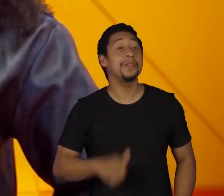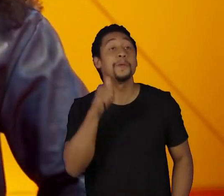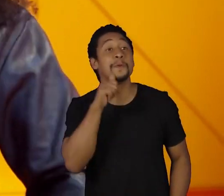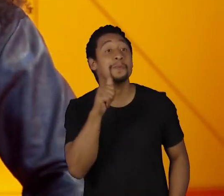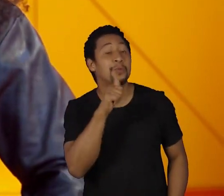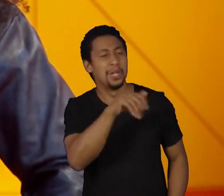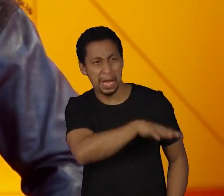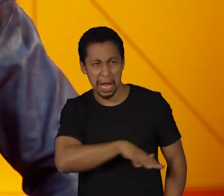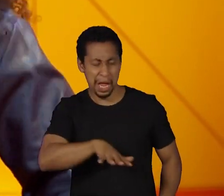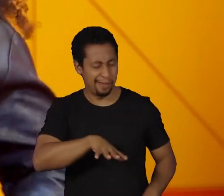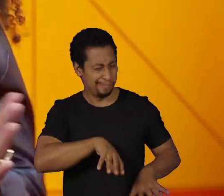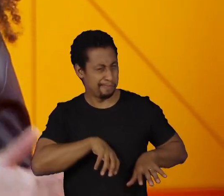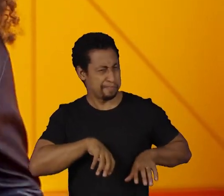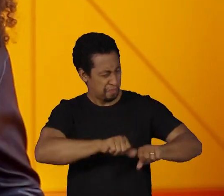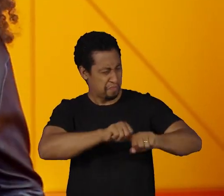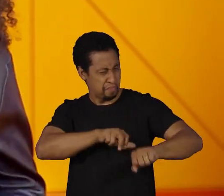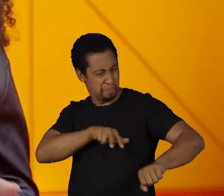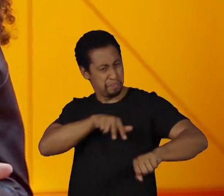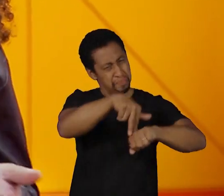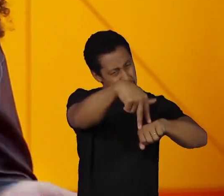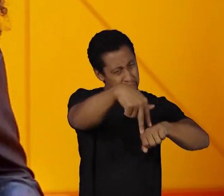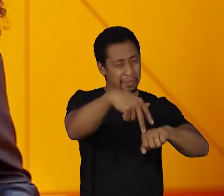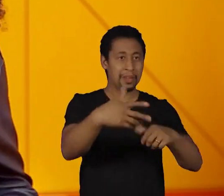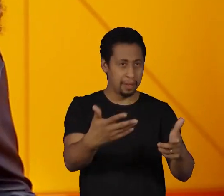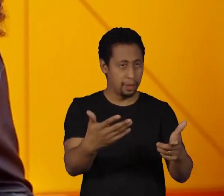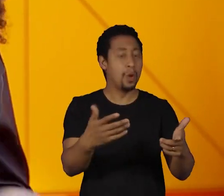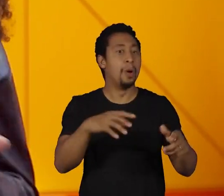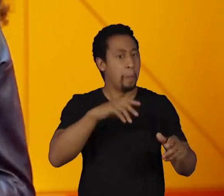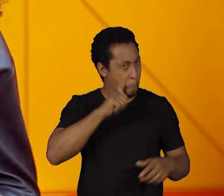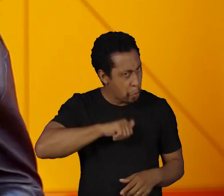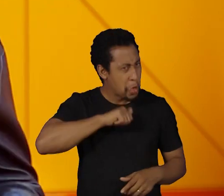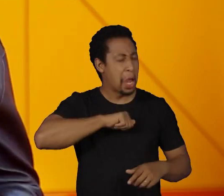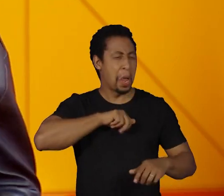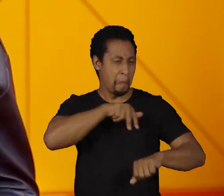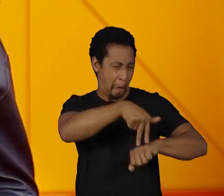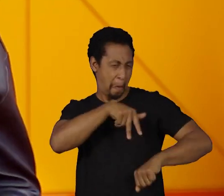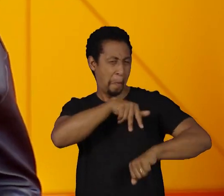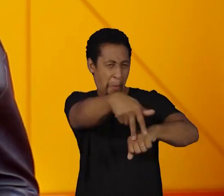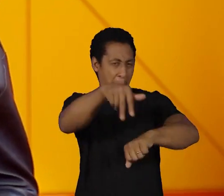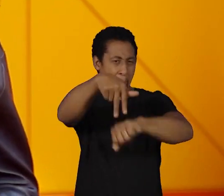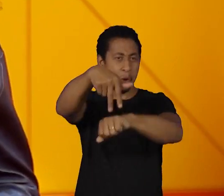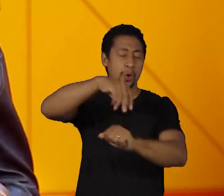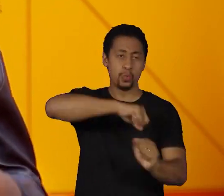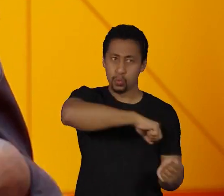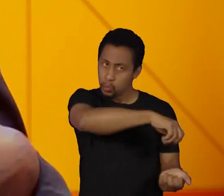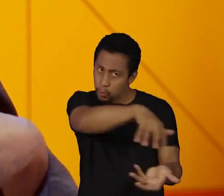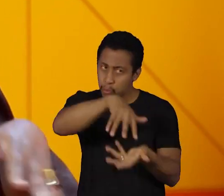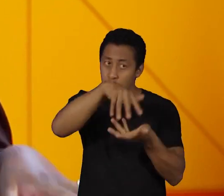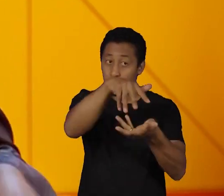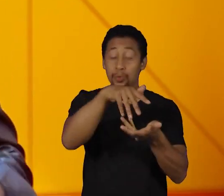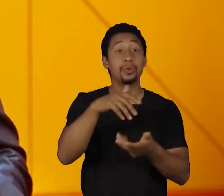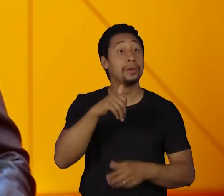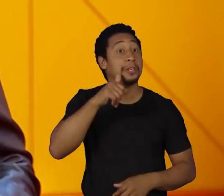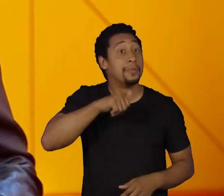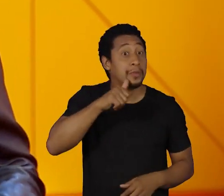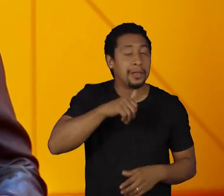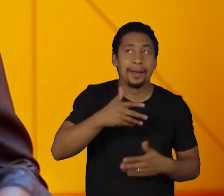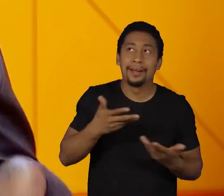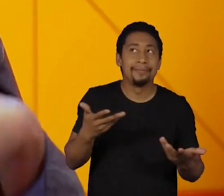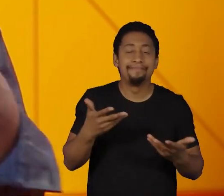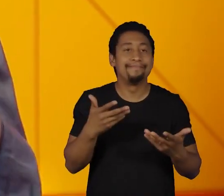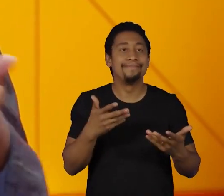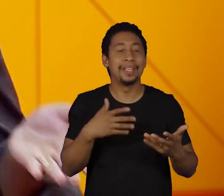dominando tudo? Porque a mulherada está dominando o mundo. Mesmo aqueles lugares que se pensavam serem redutos muito